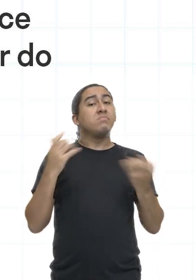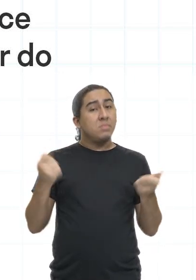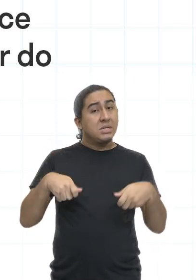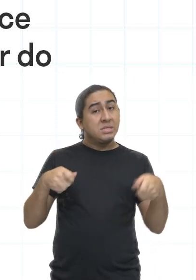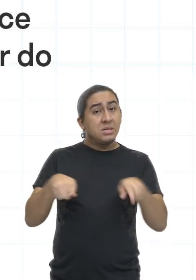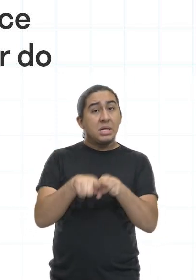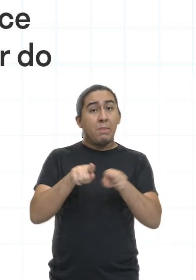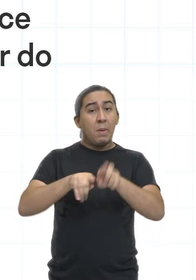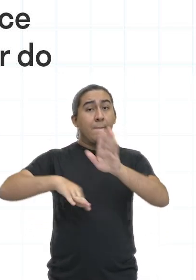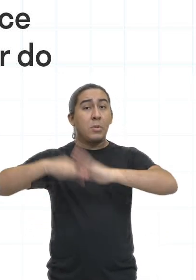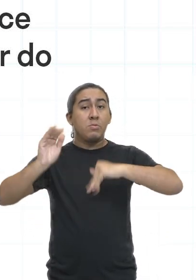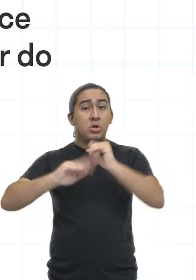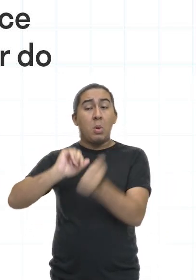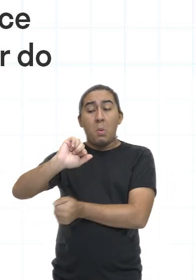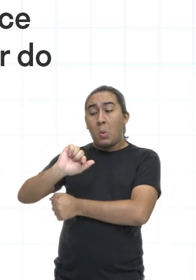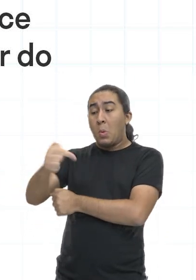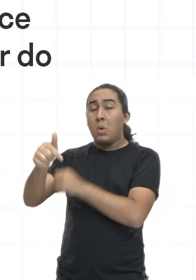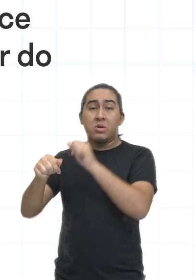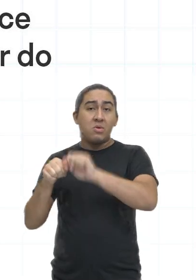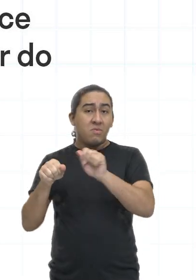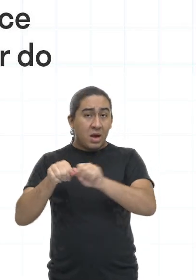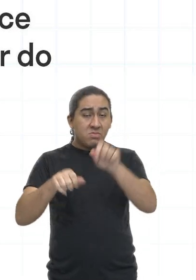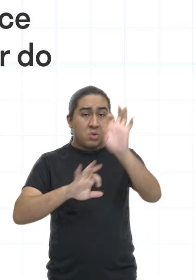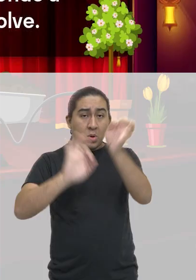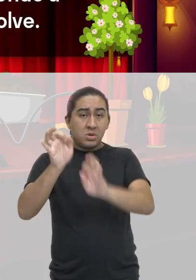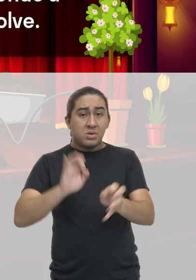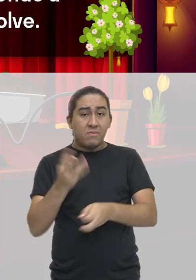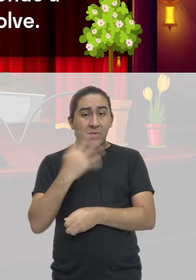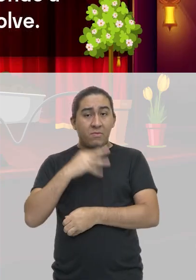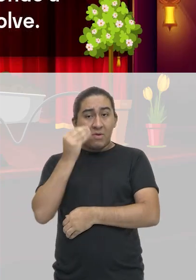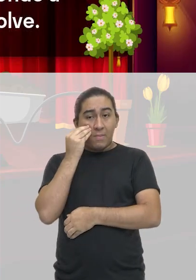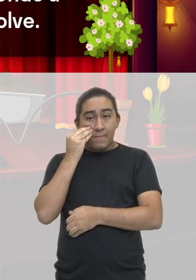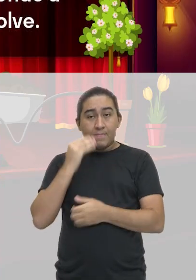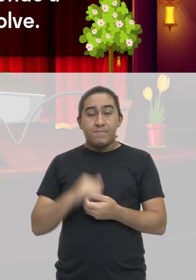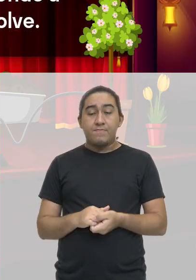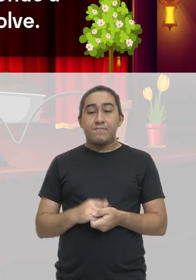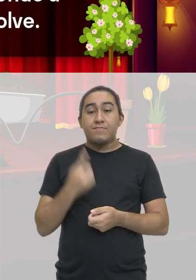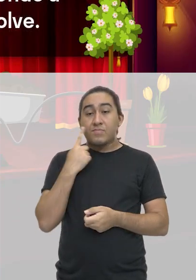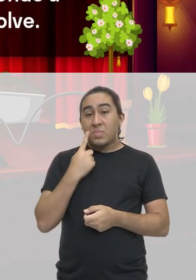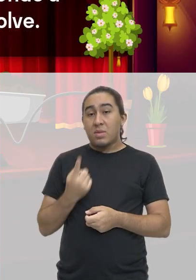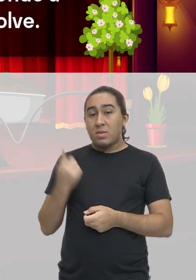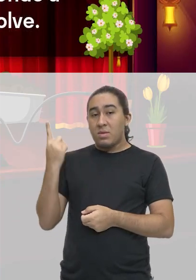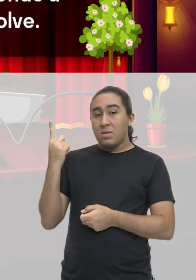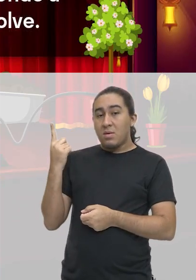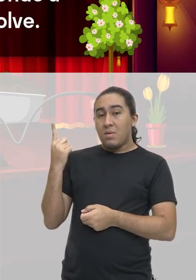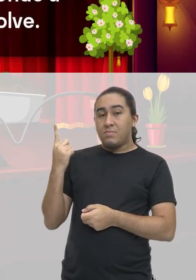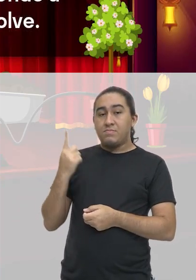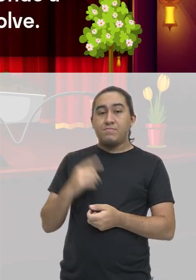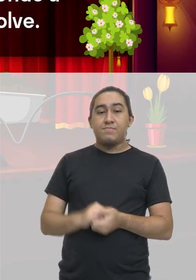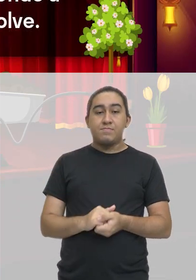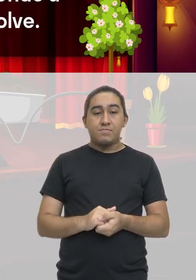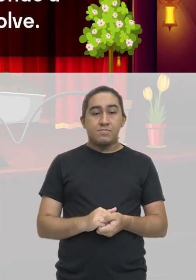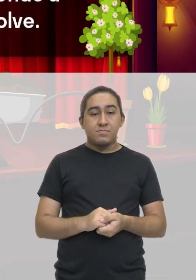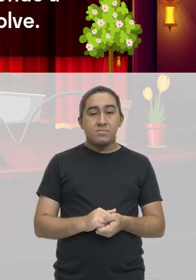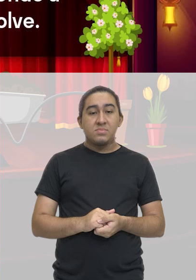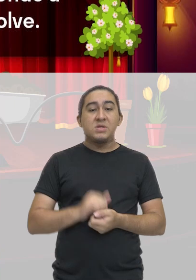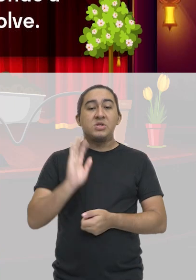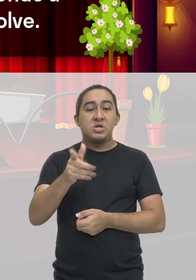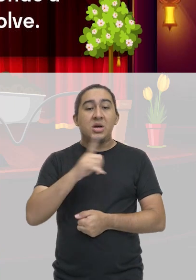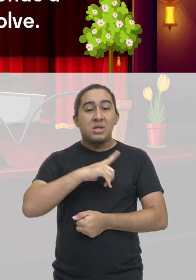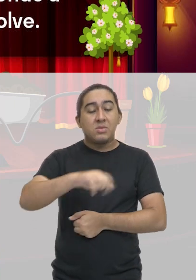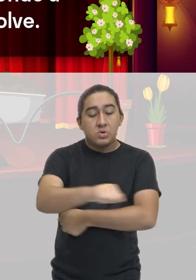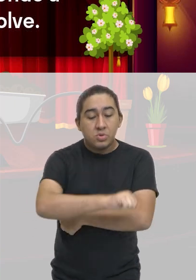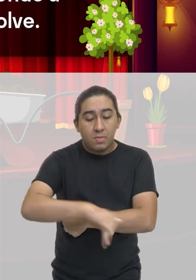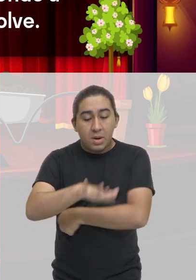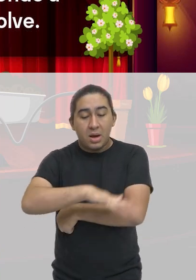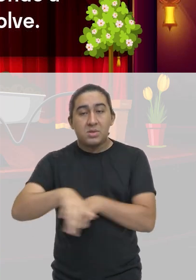um profissional que cria cenários. Vamos ver a definição? Então, eu já estou aqui, temos o texto,